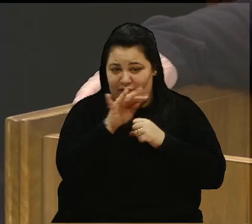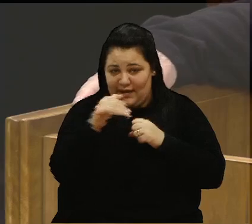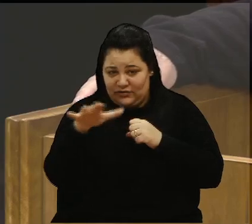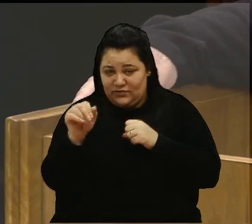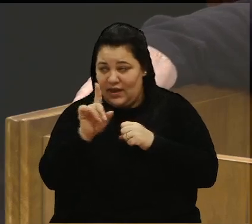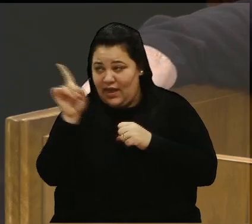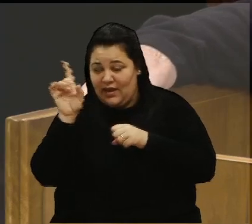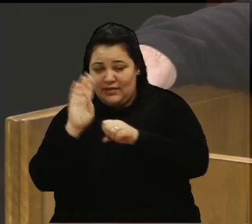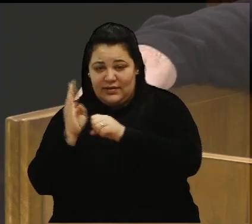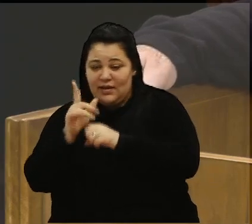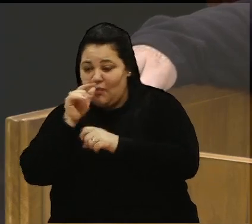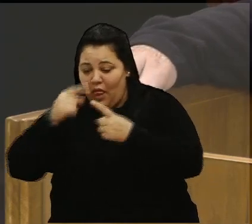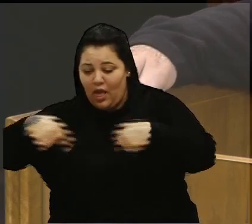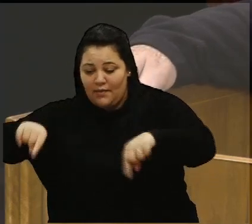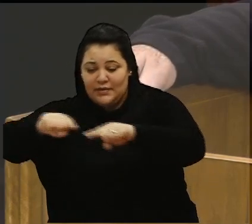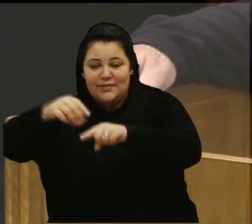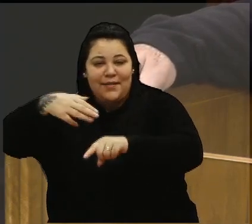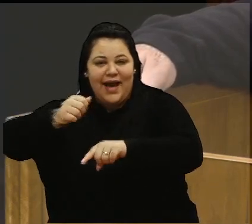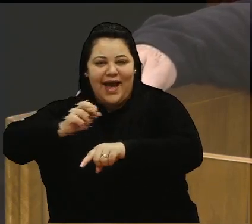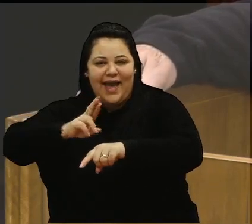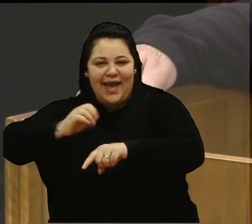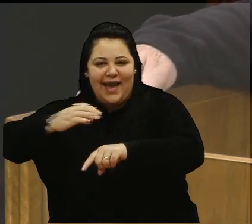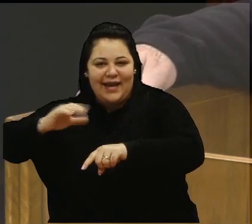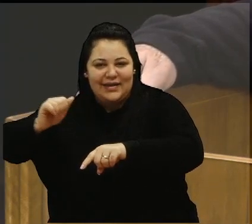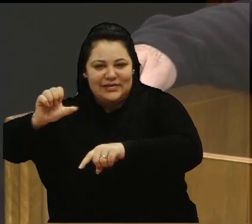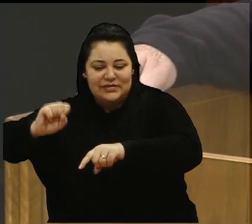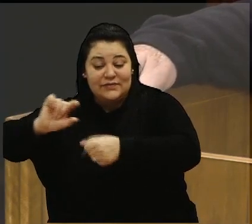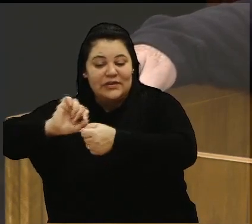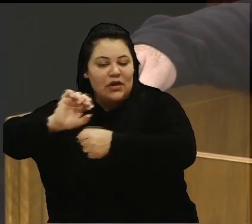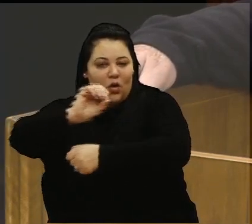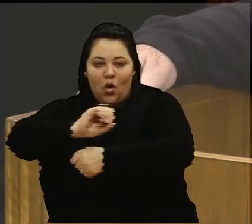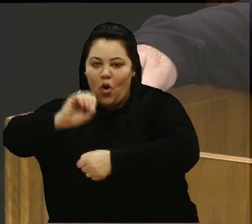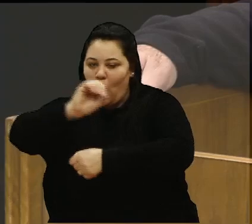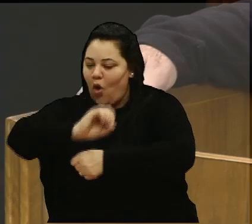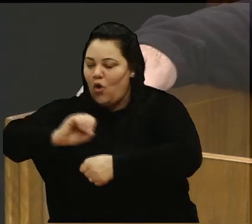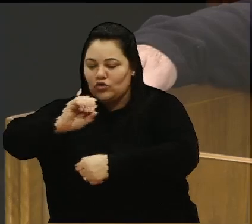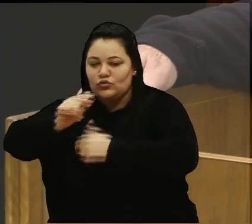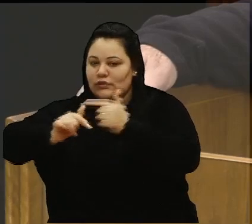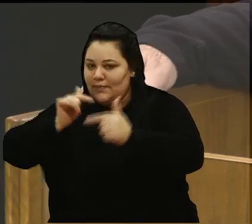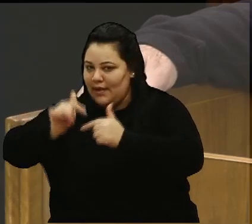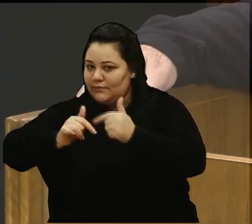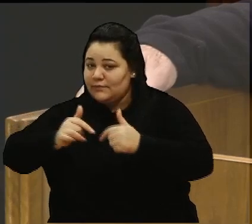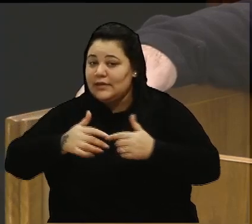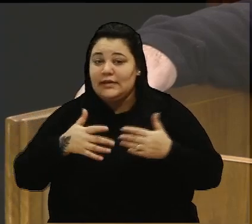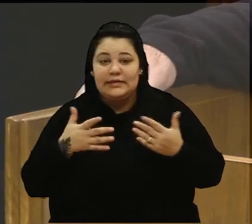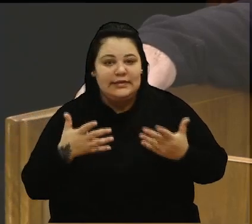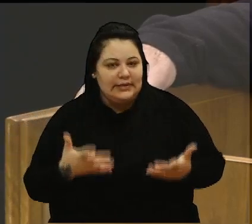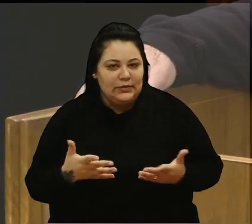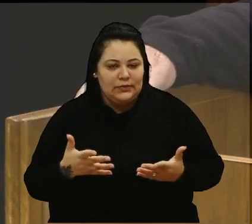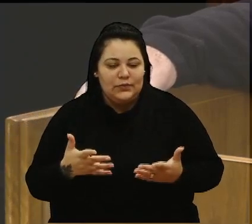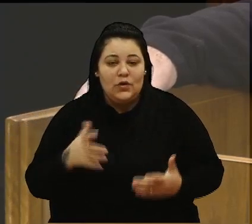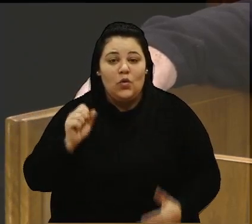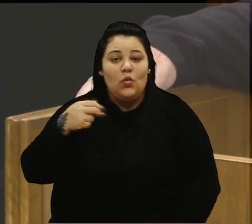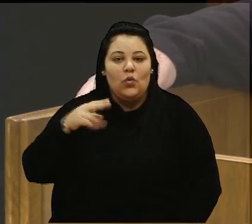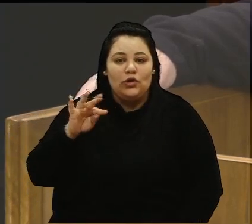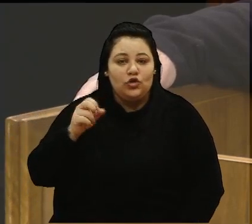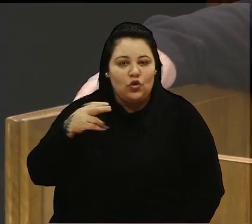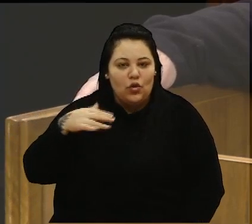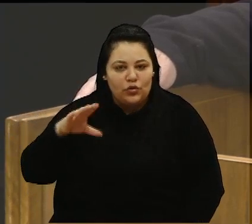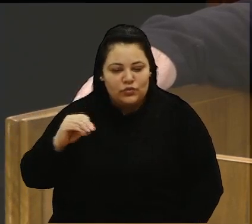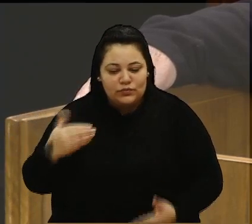uma grande gestão. Então, a contribuição que o Antônio Feldman está dando atualmente à CEPLAN, e nós estamos